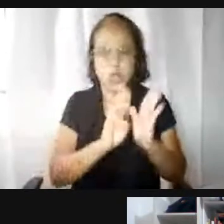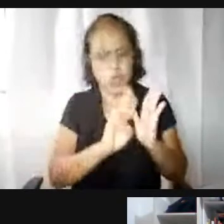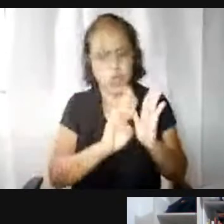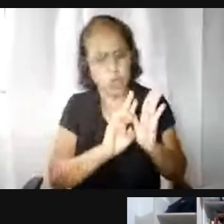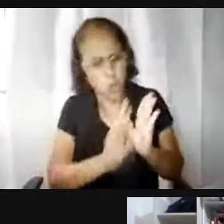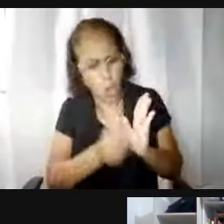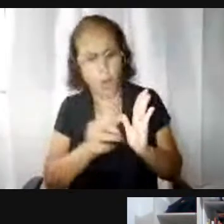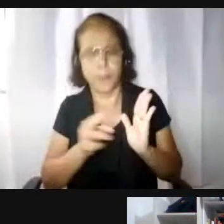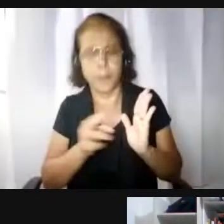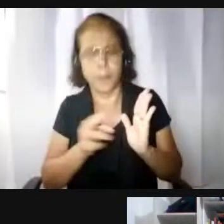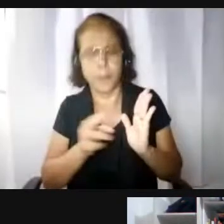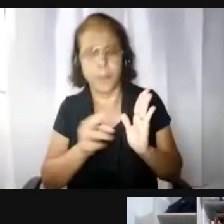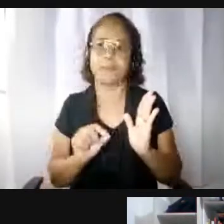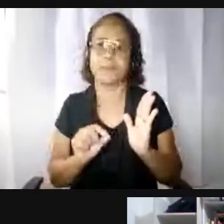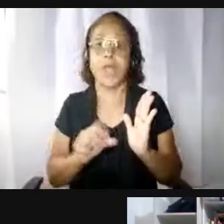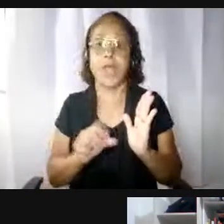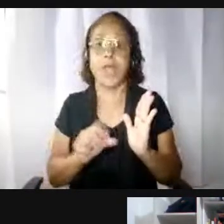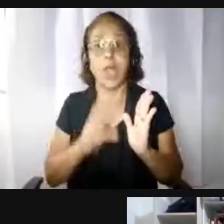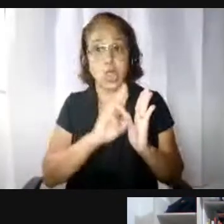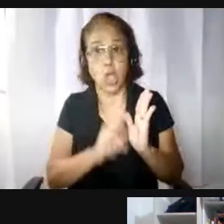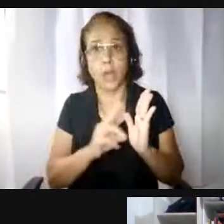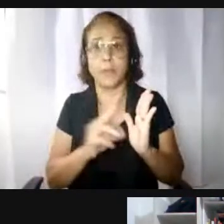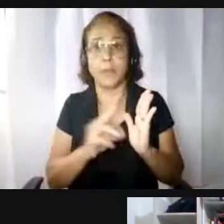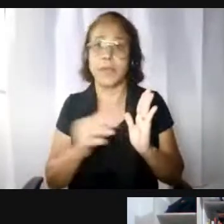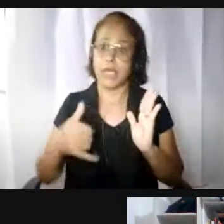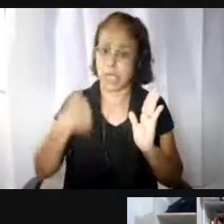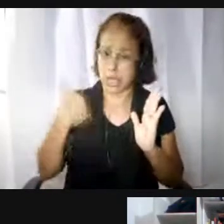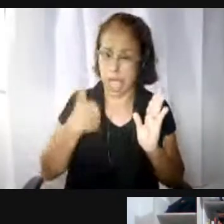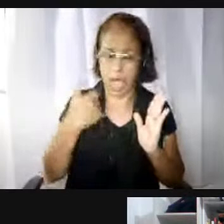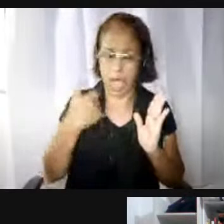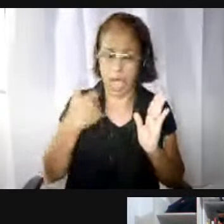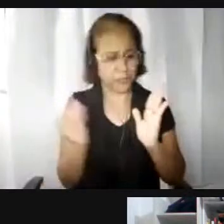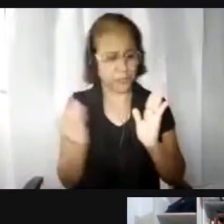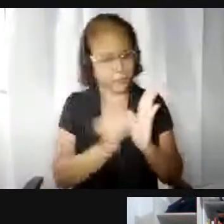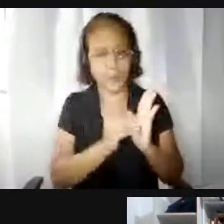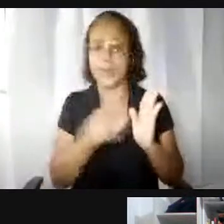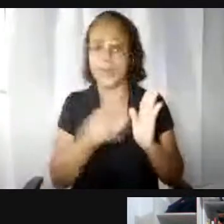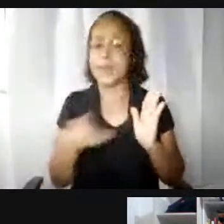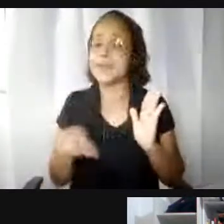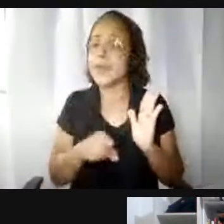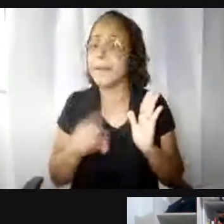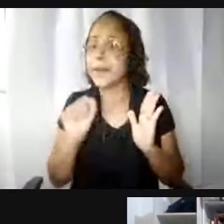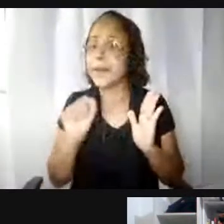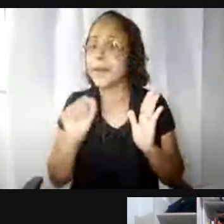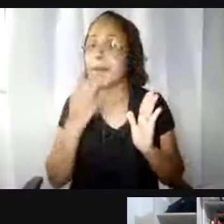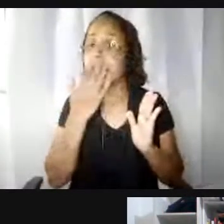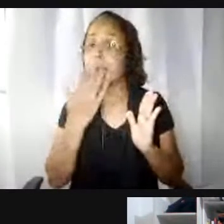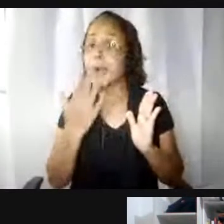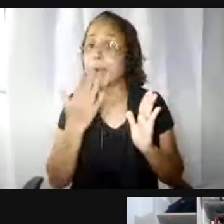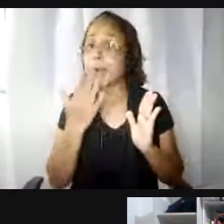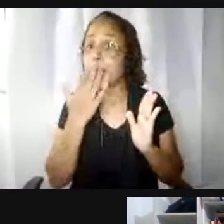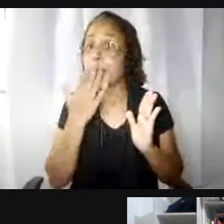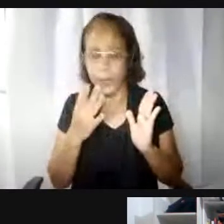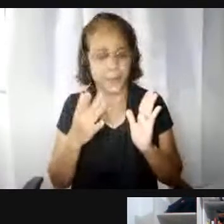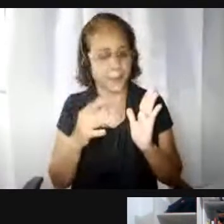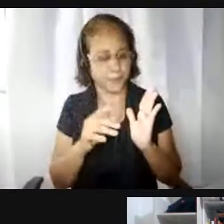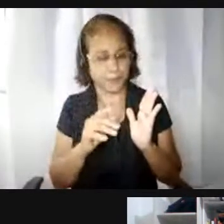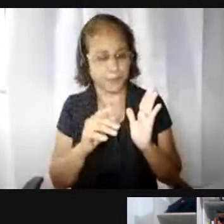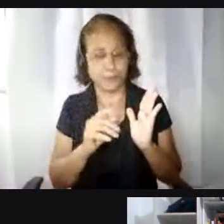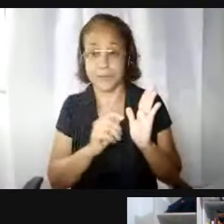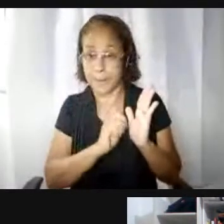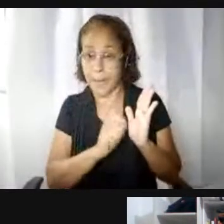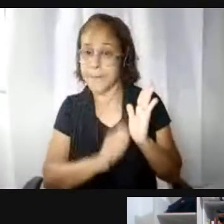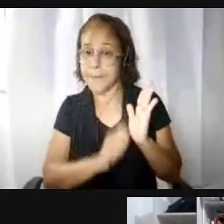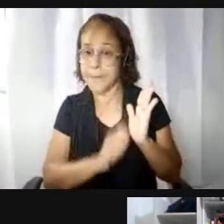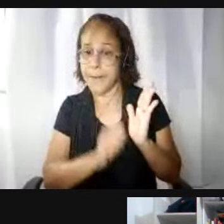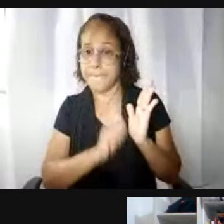o nome da filiação, a idade e a cor e os sinais. Alguma coisa assim, sinais característicos.